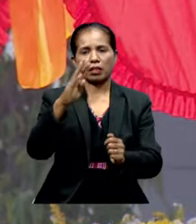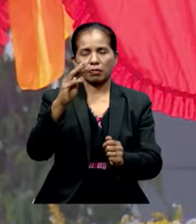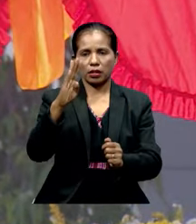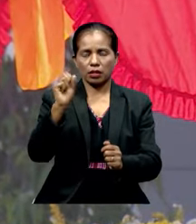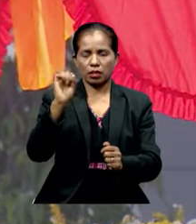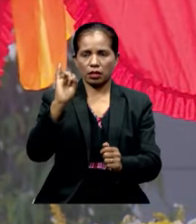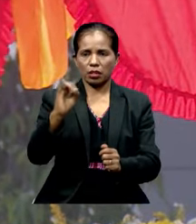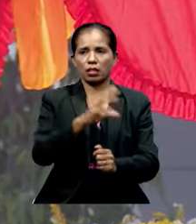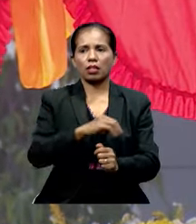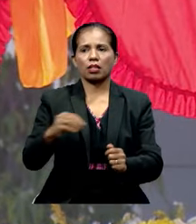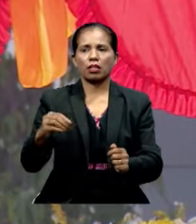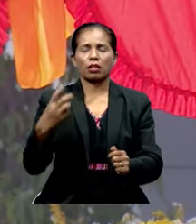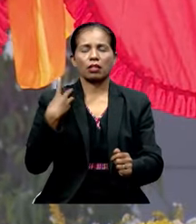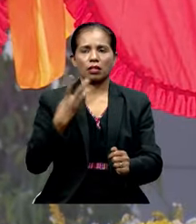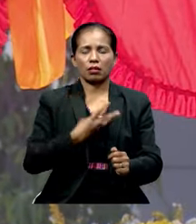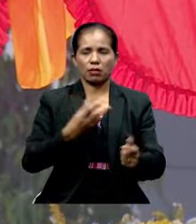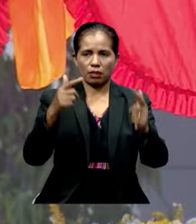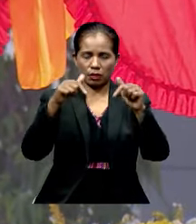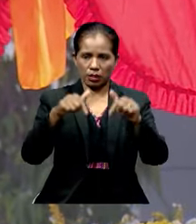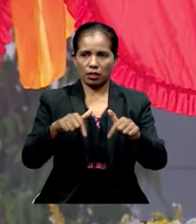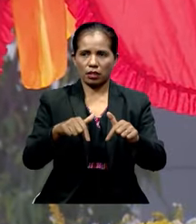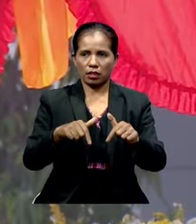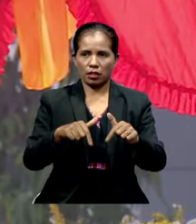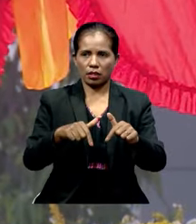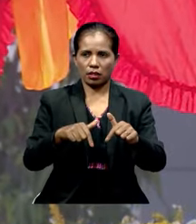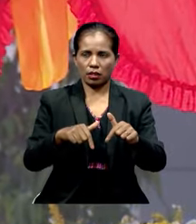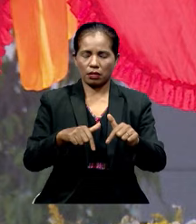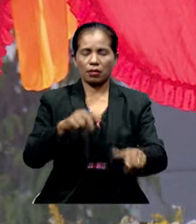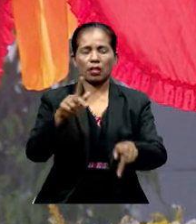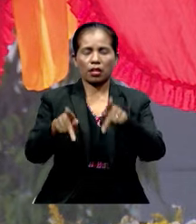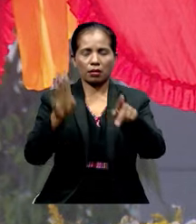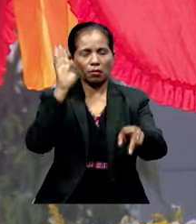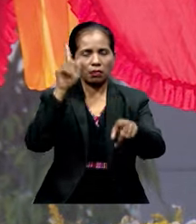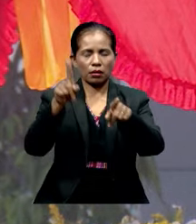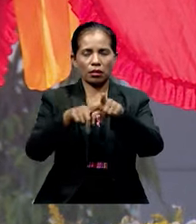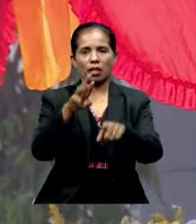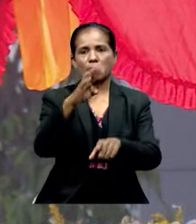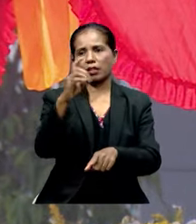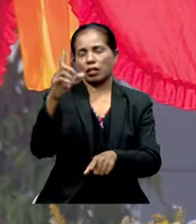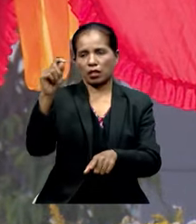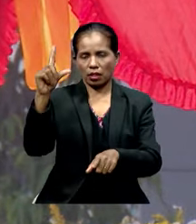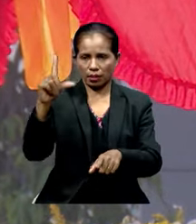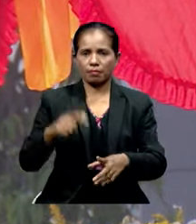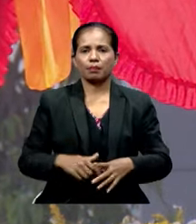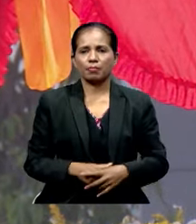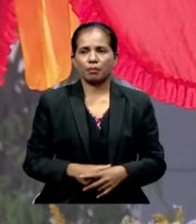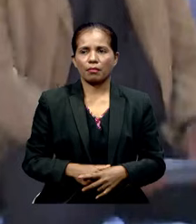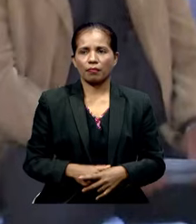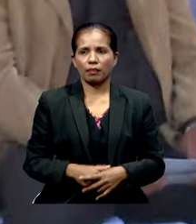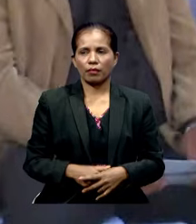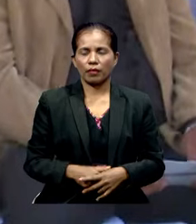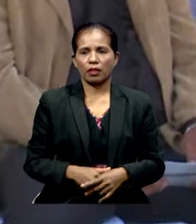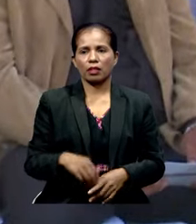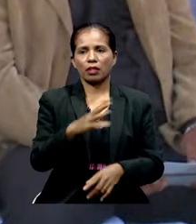e quero aqui deixar ao povo irmão da República de Timor e ao